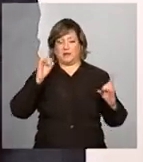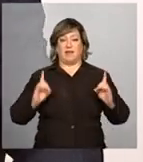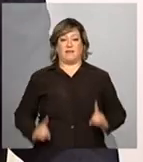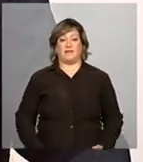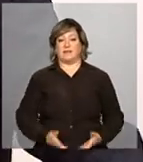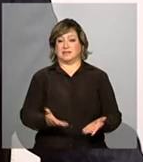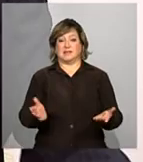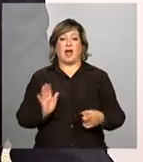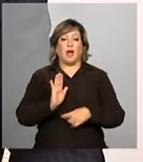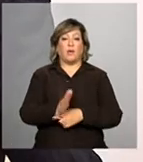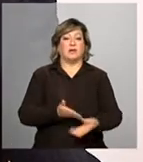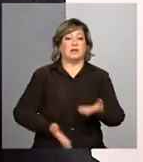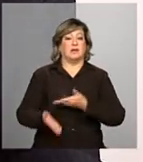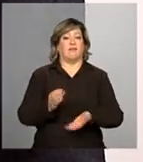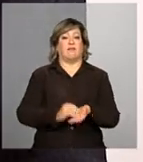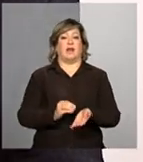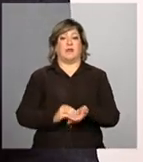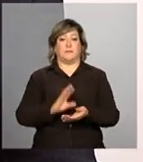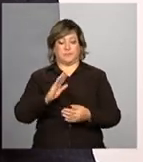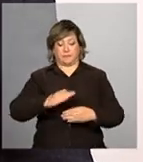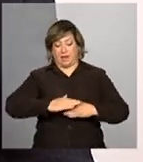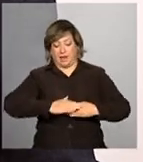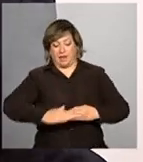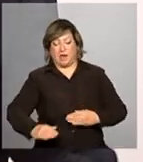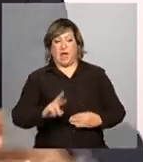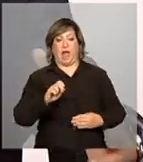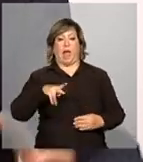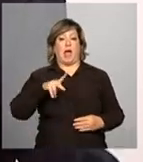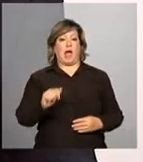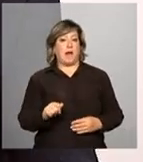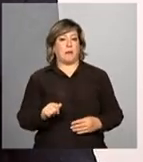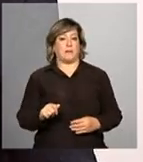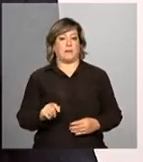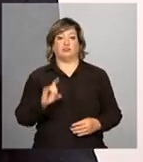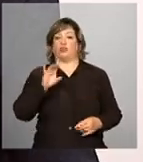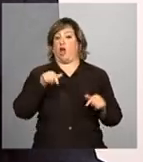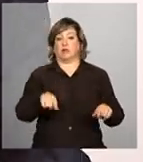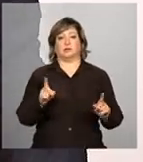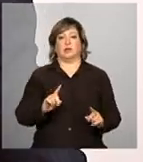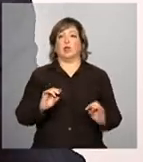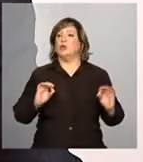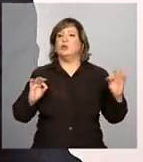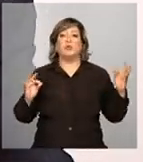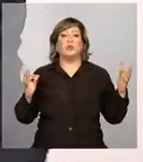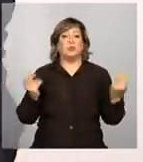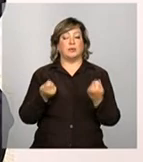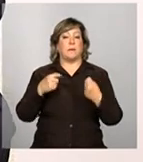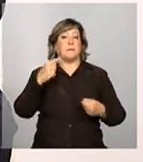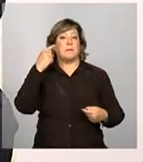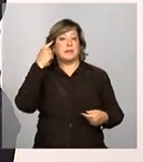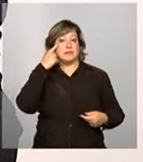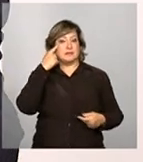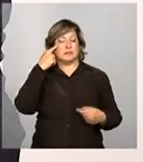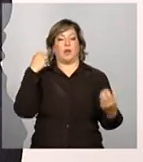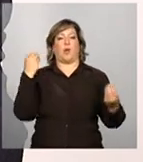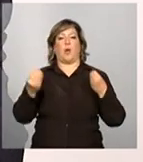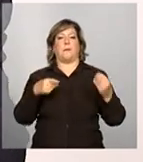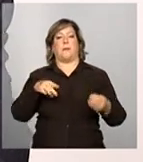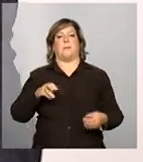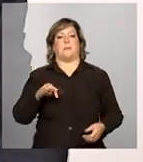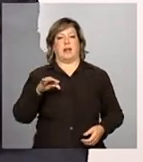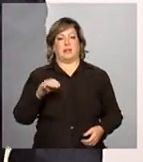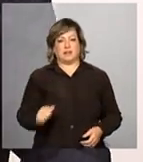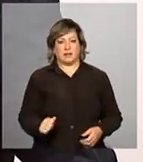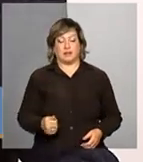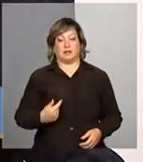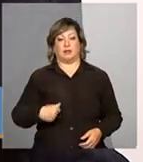não é só a questão da rampa ou do adaptação do banheiro a estrutura física como um todo tô achando que pensar com a gente assumi essa meta nós